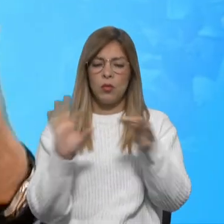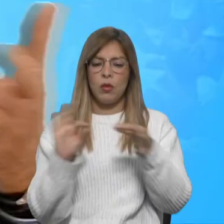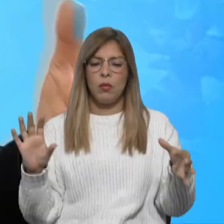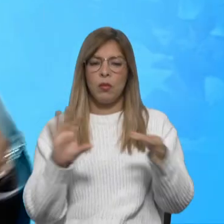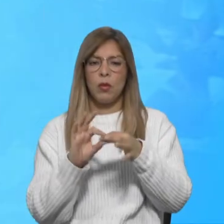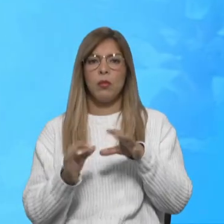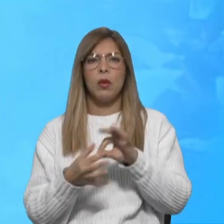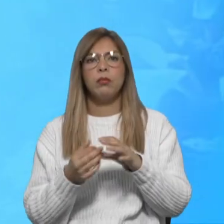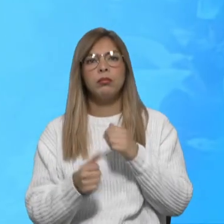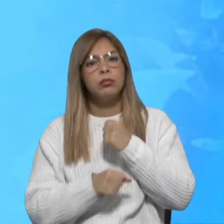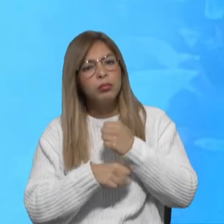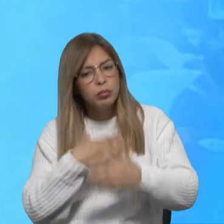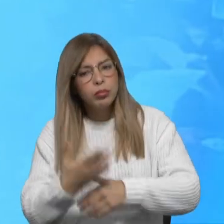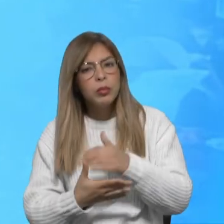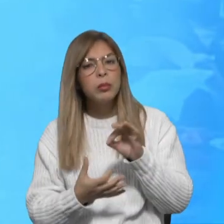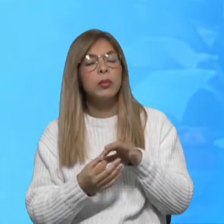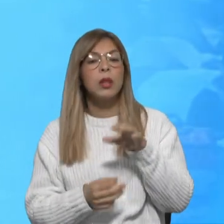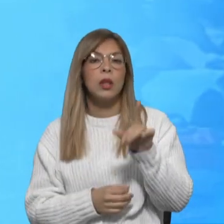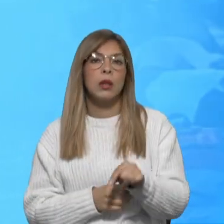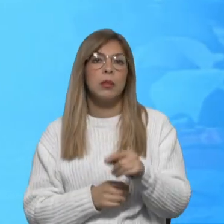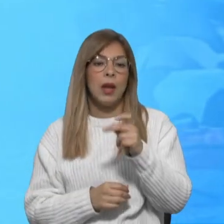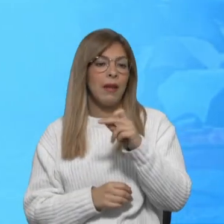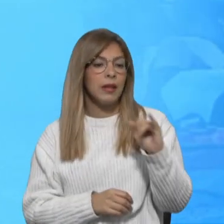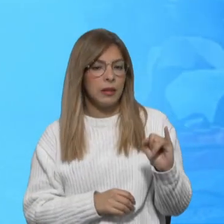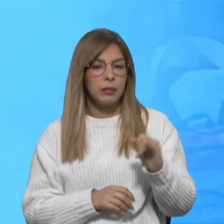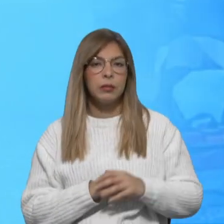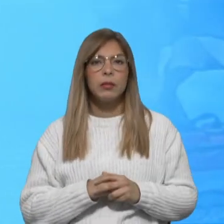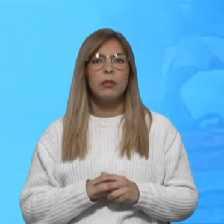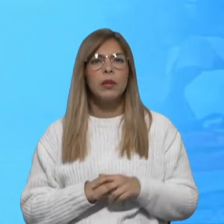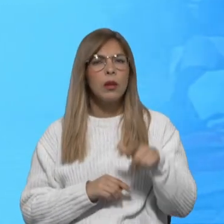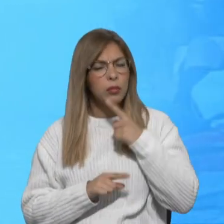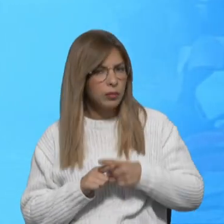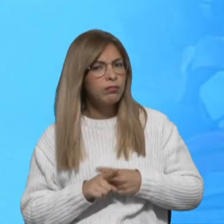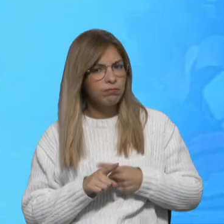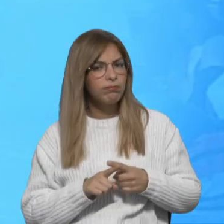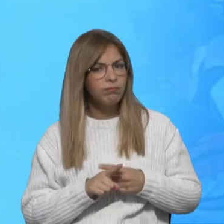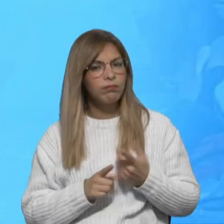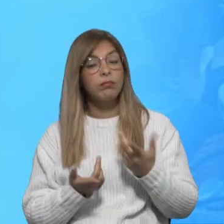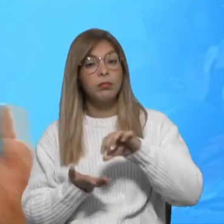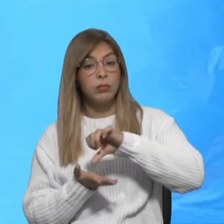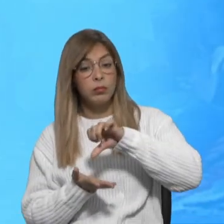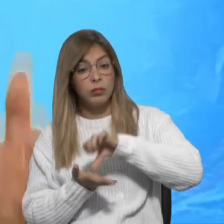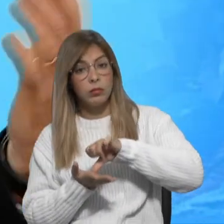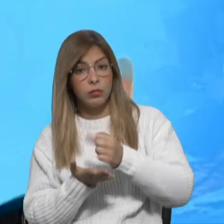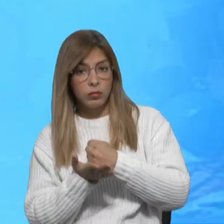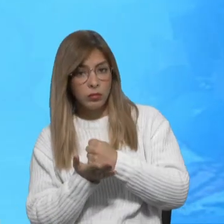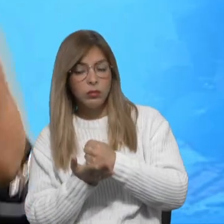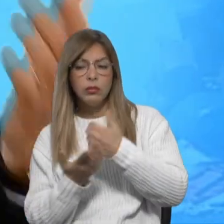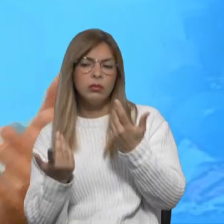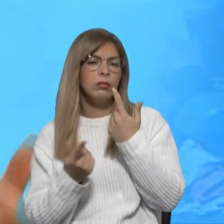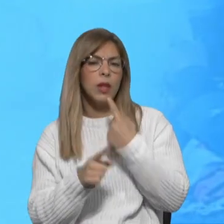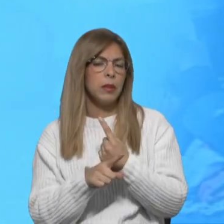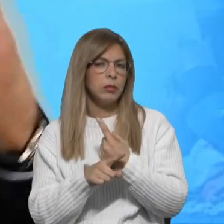e, ao mesmo tempo, a colega, a inteligência artificial. Portanto, é muito interessante. Praça central também quer dizer isto: pessoas,